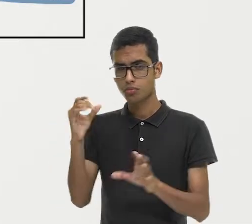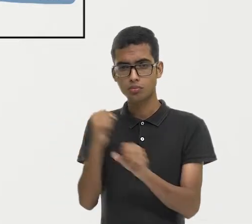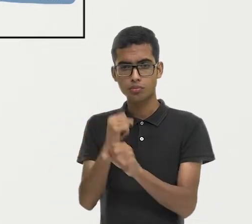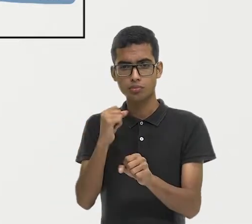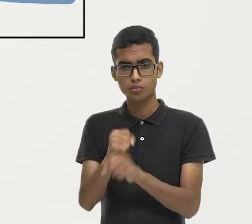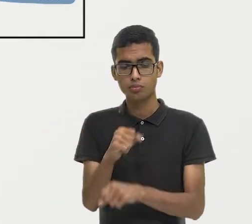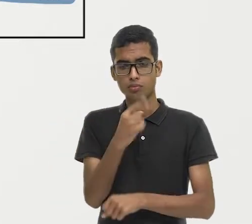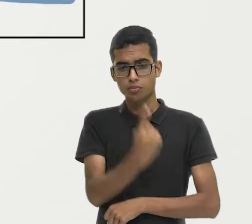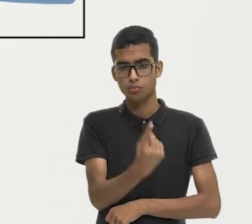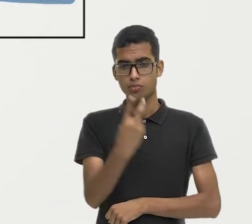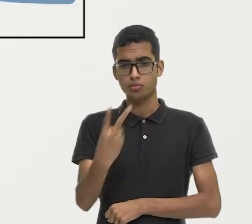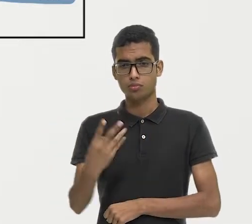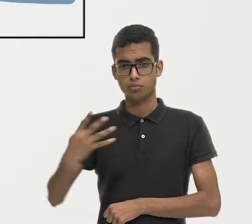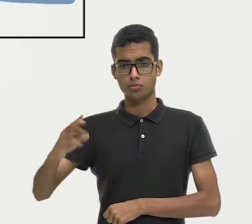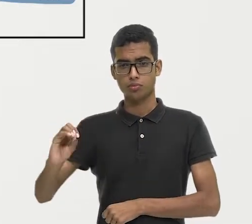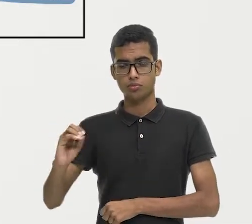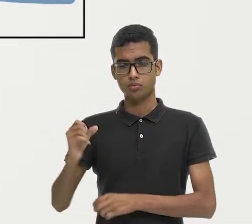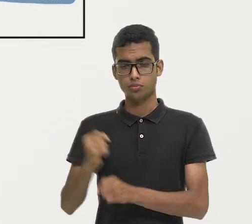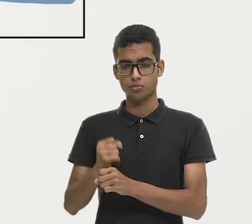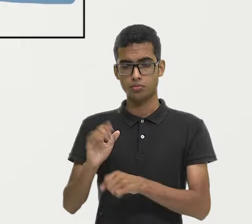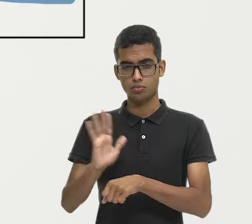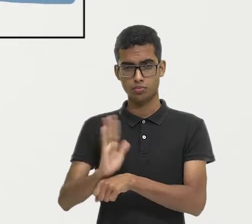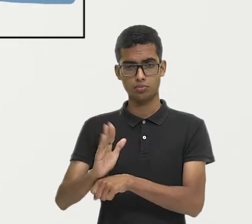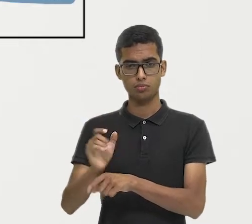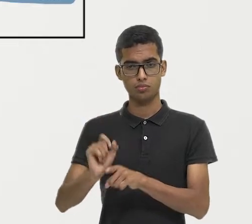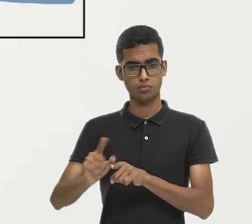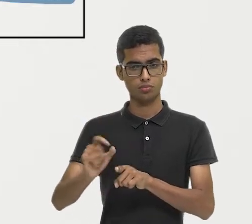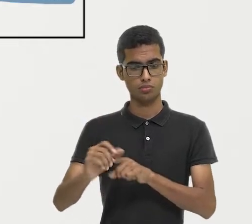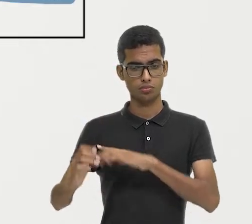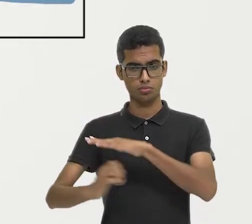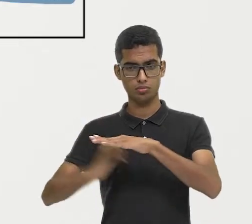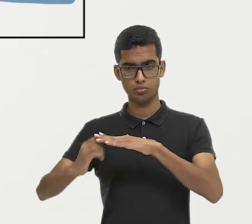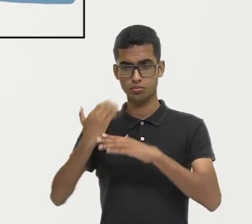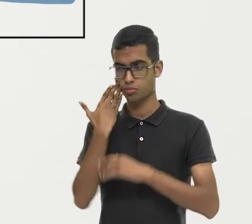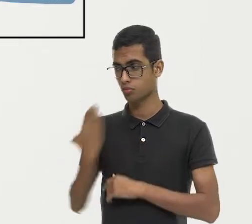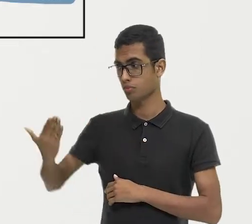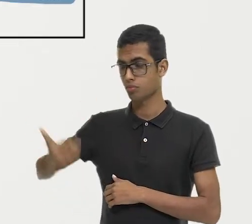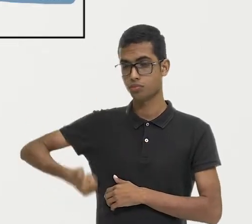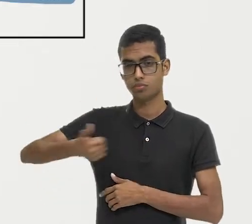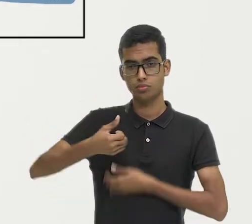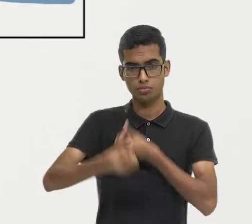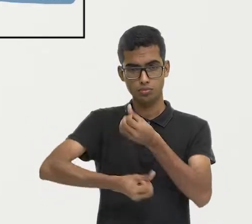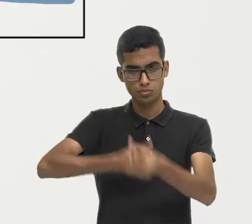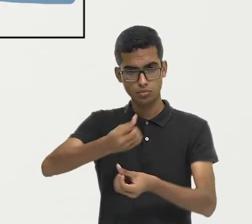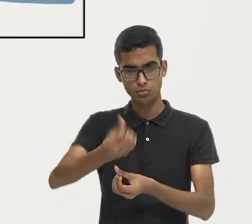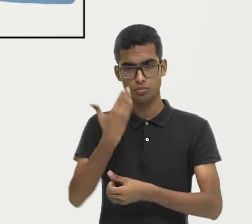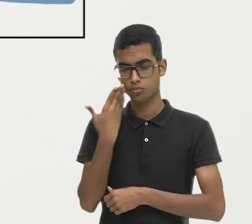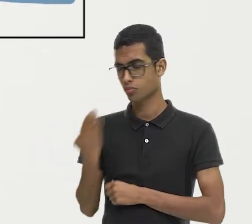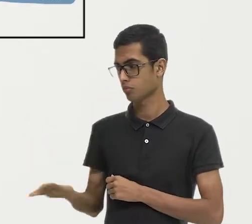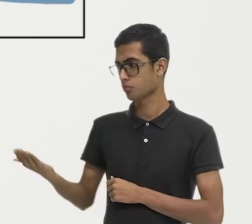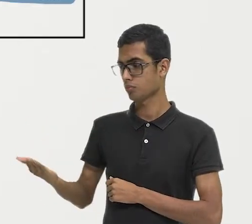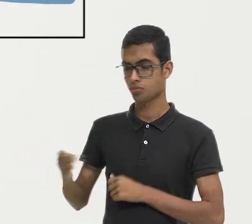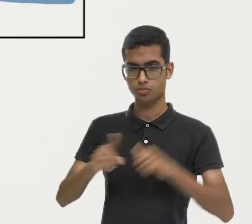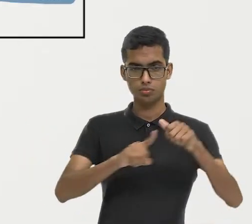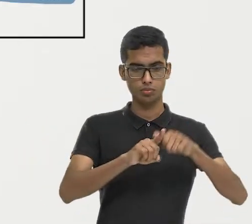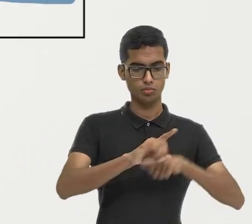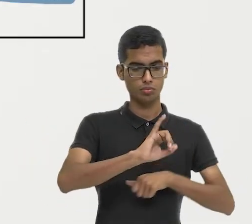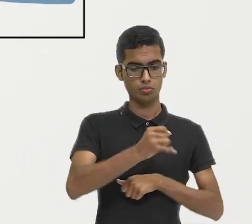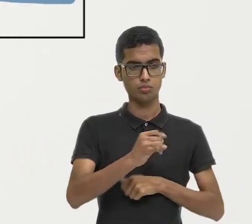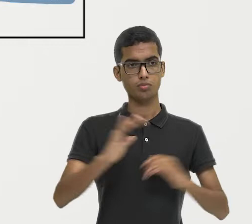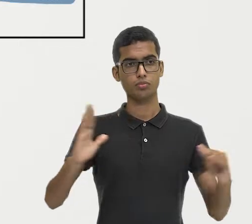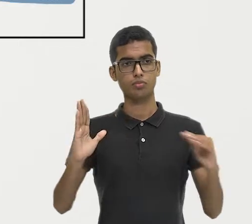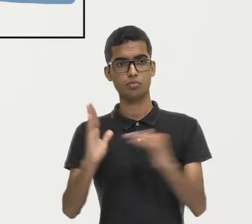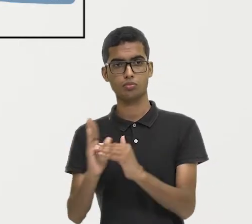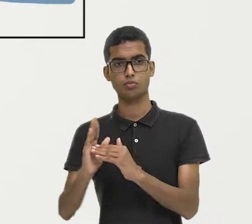1.240 o total de filmes alugados por essa locadora no primeiro semestre, que conta de